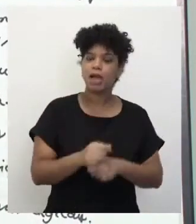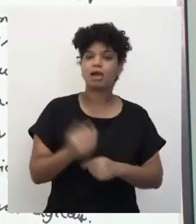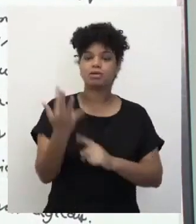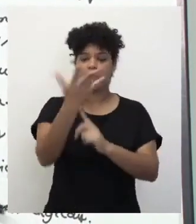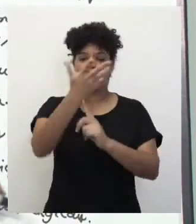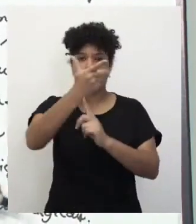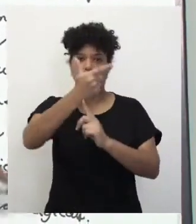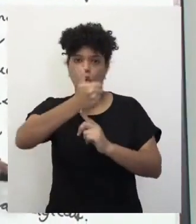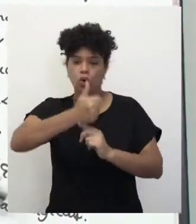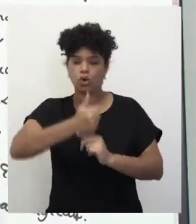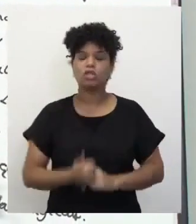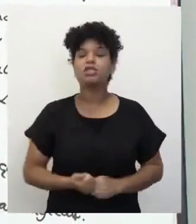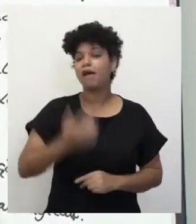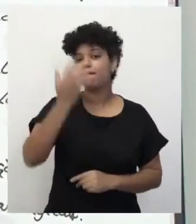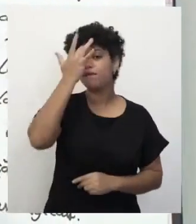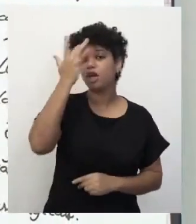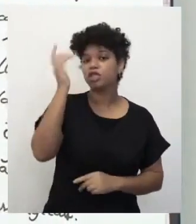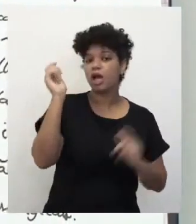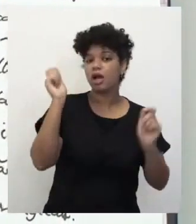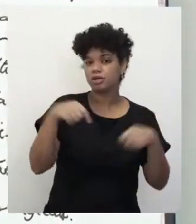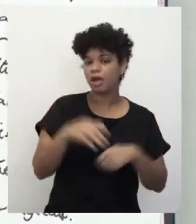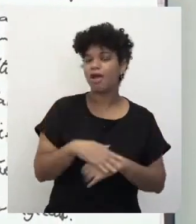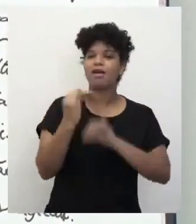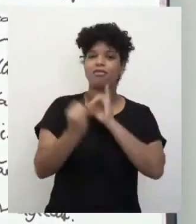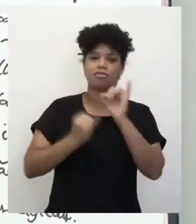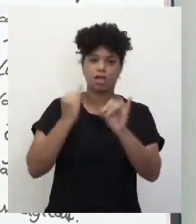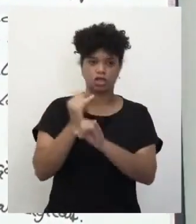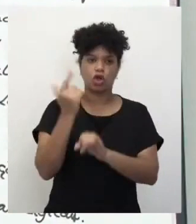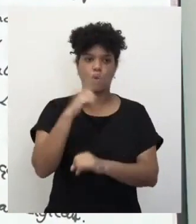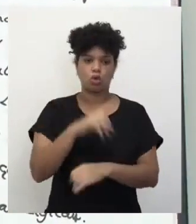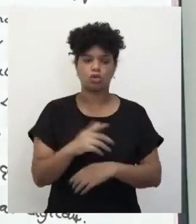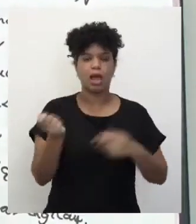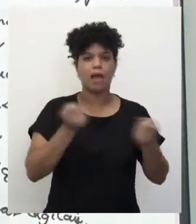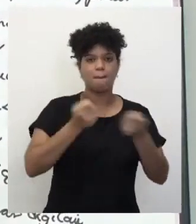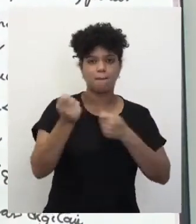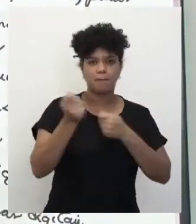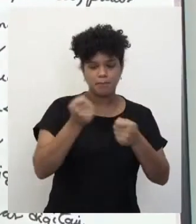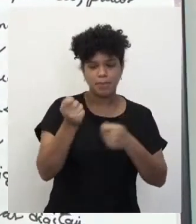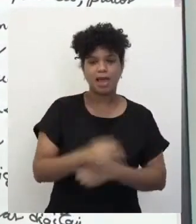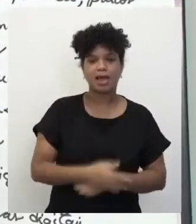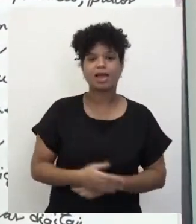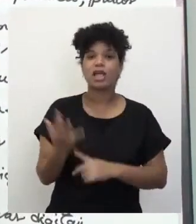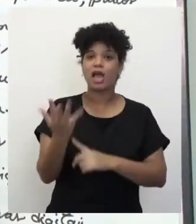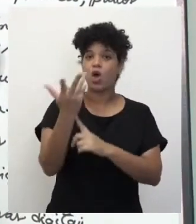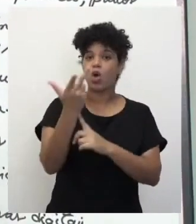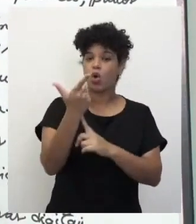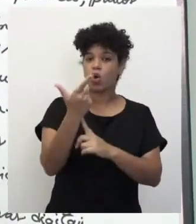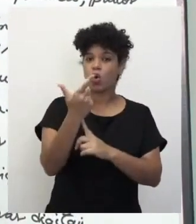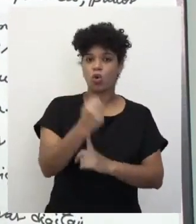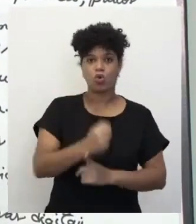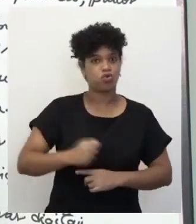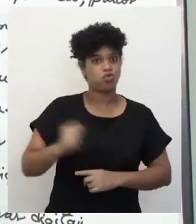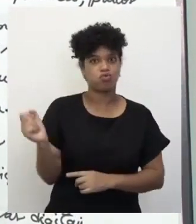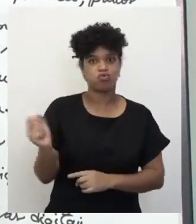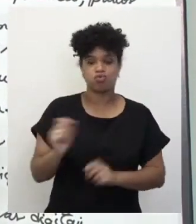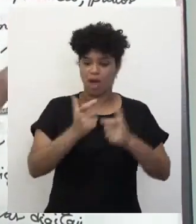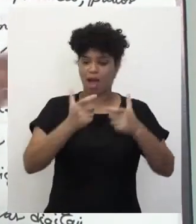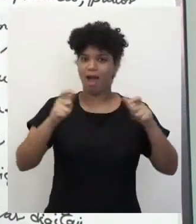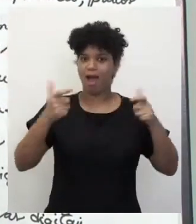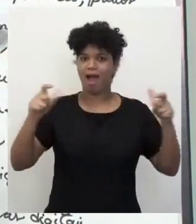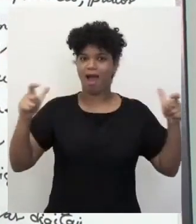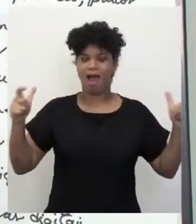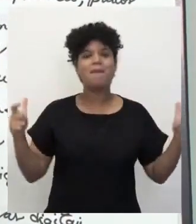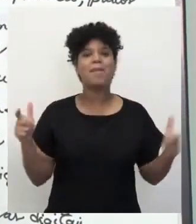foi bem facilitado com a questão da internet, né? Esse mercado, inclusive, de arte, ele deu aí um salto exponencial muito grande